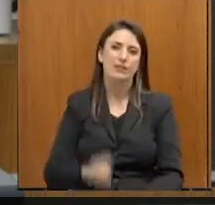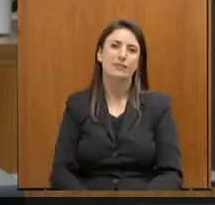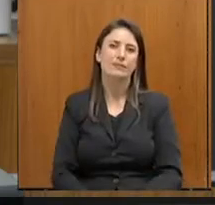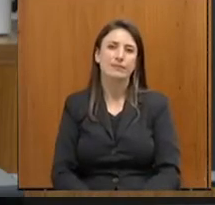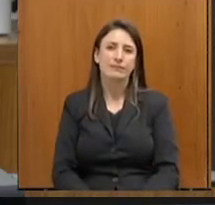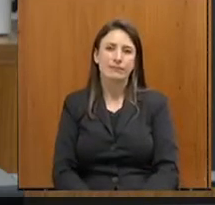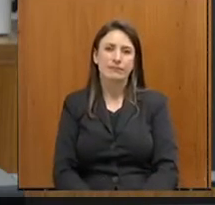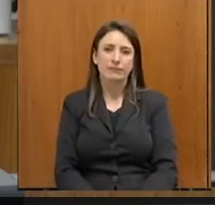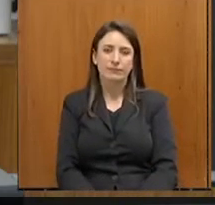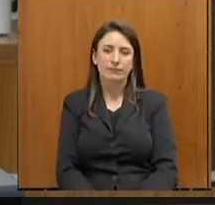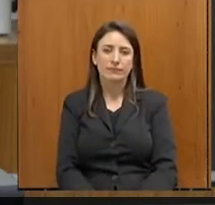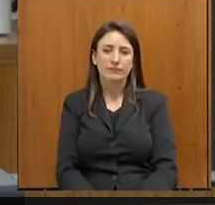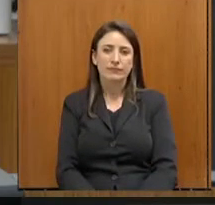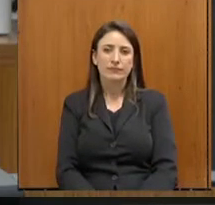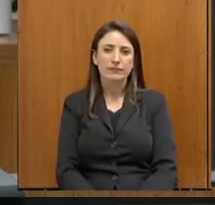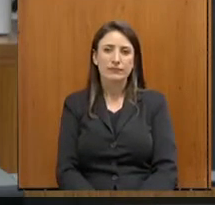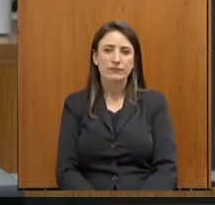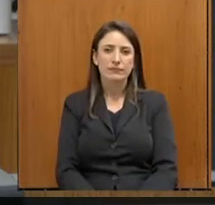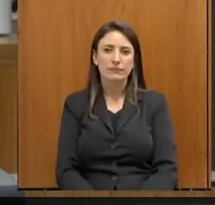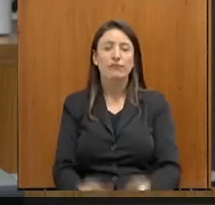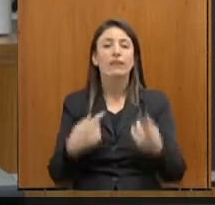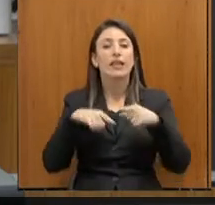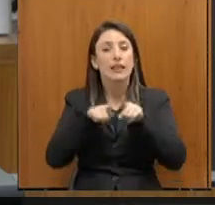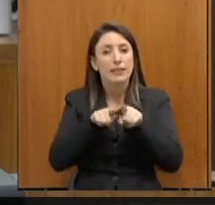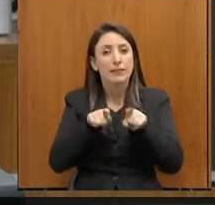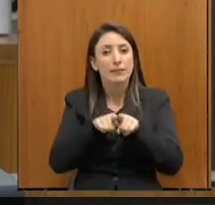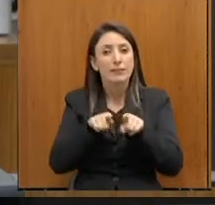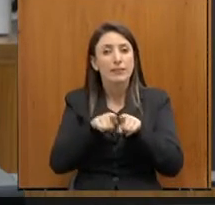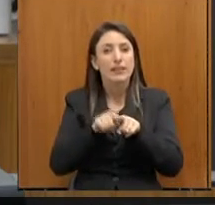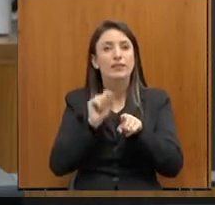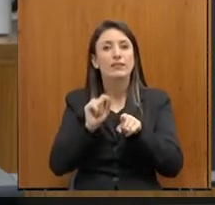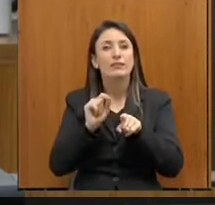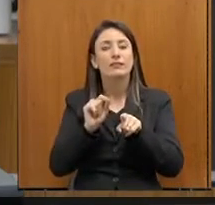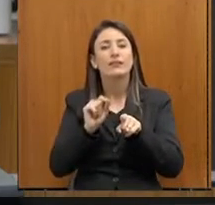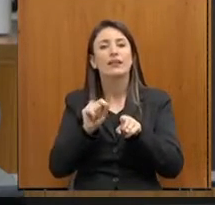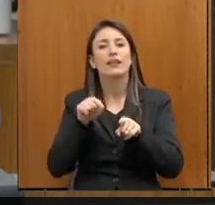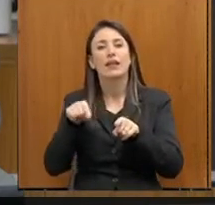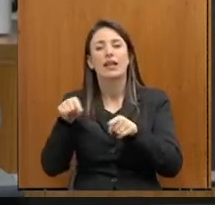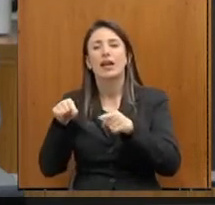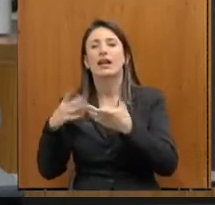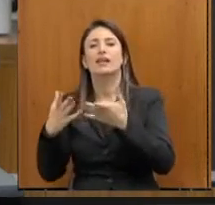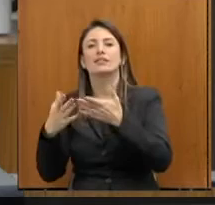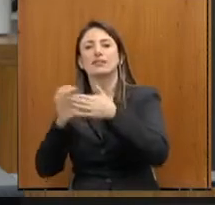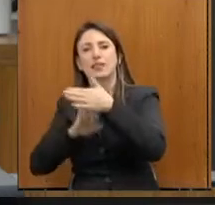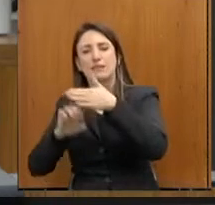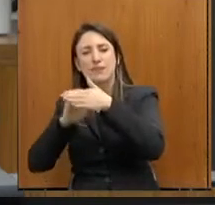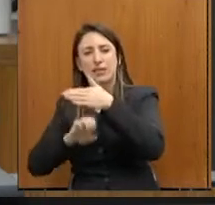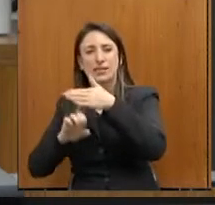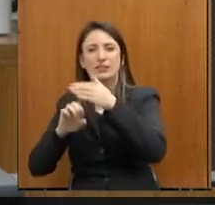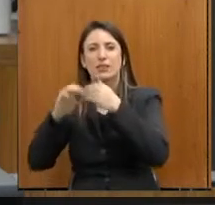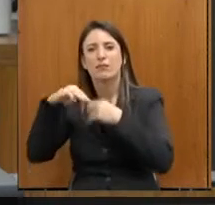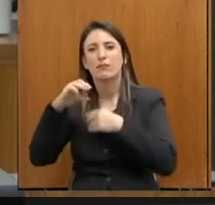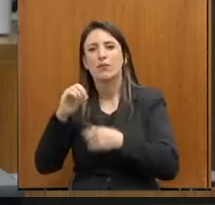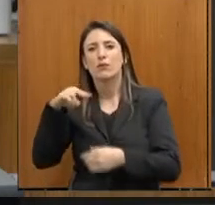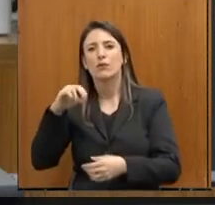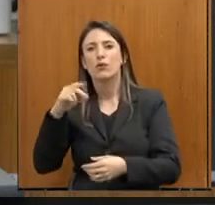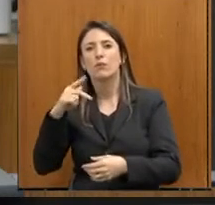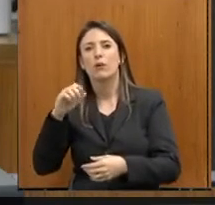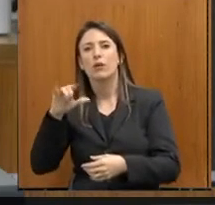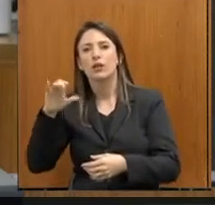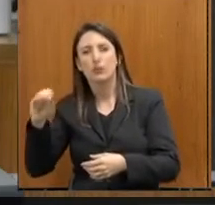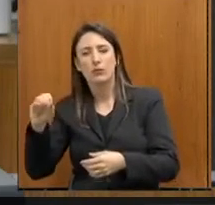da a educação da Luz monofásica trifásica né são 25 mil